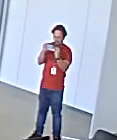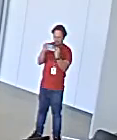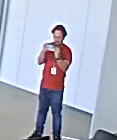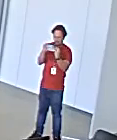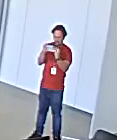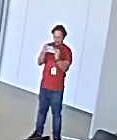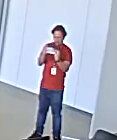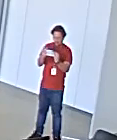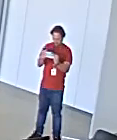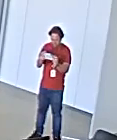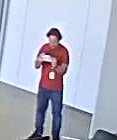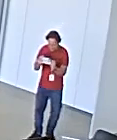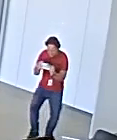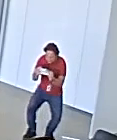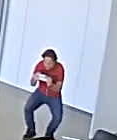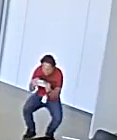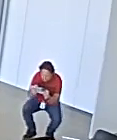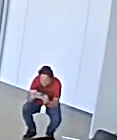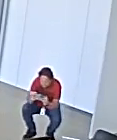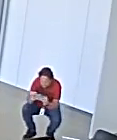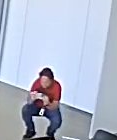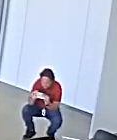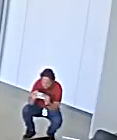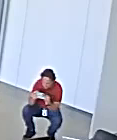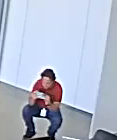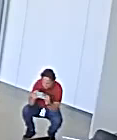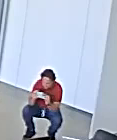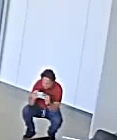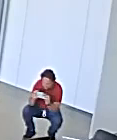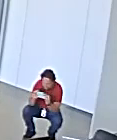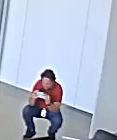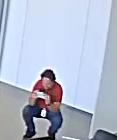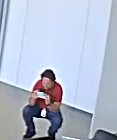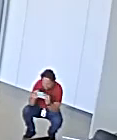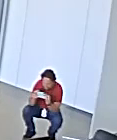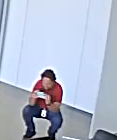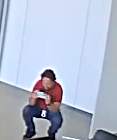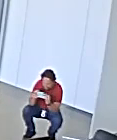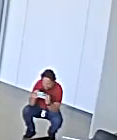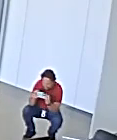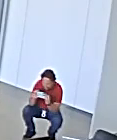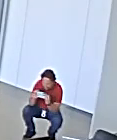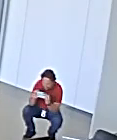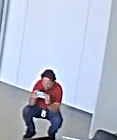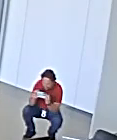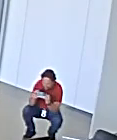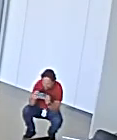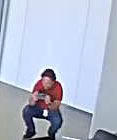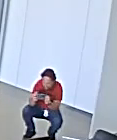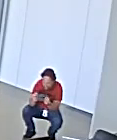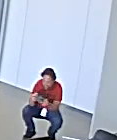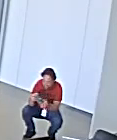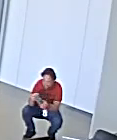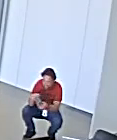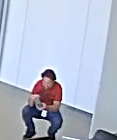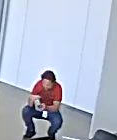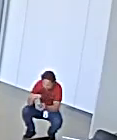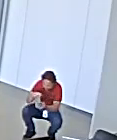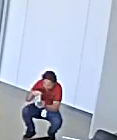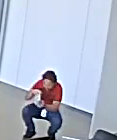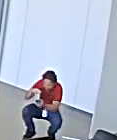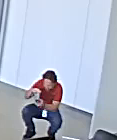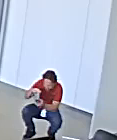interessantes que nos fazem rir hoje, né? Mas em muitas situações passaram fome também, né? E